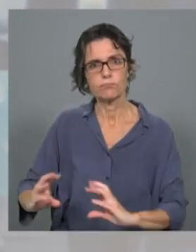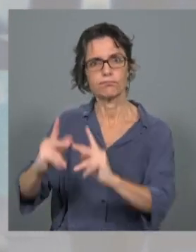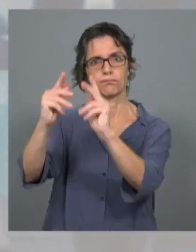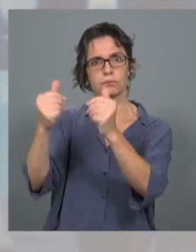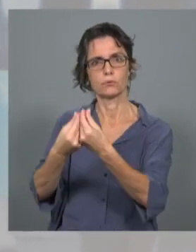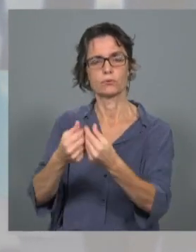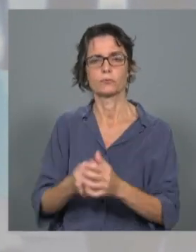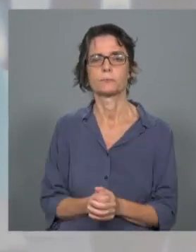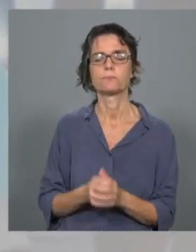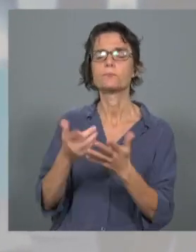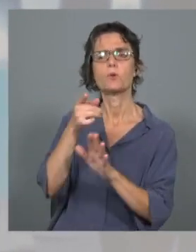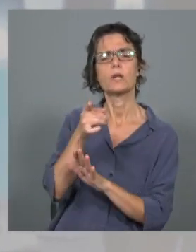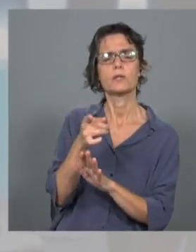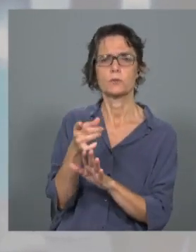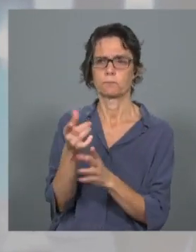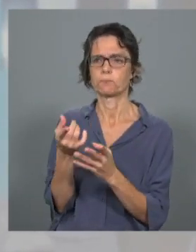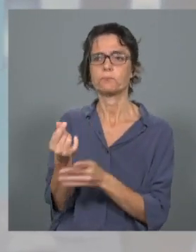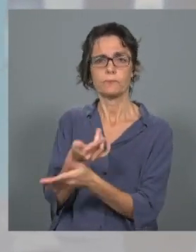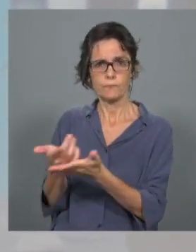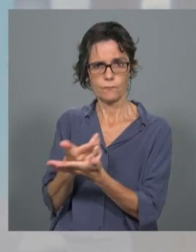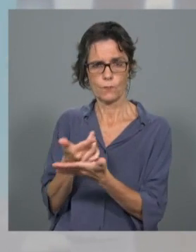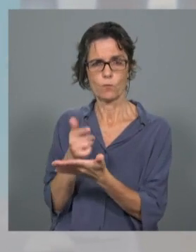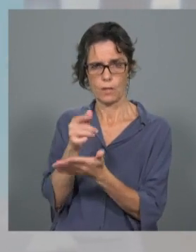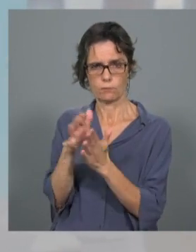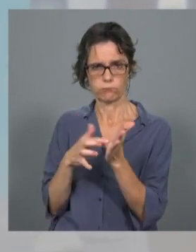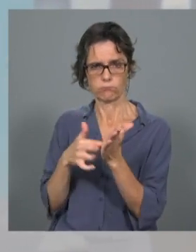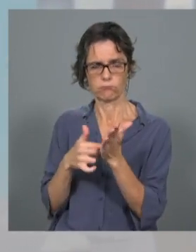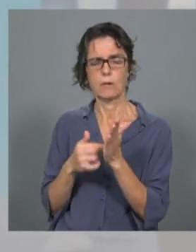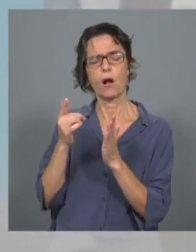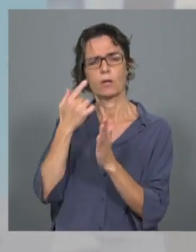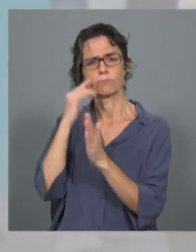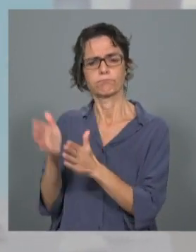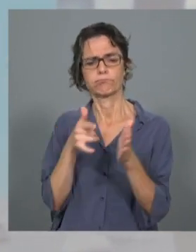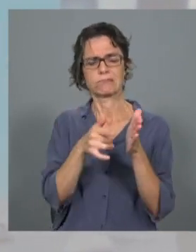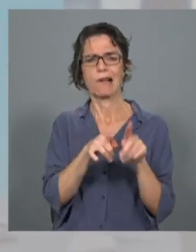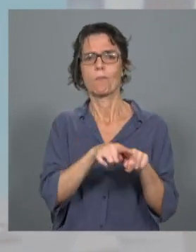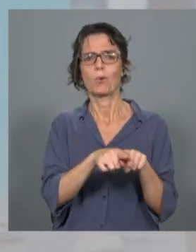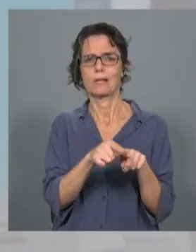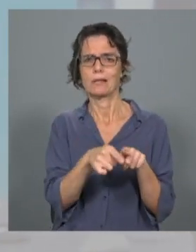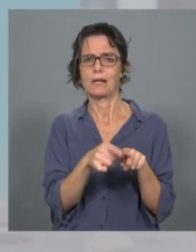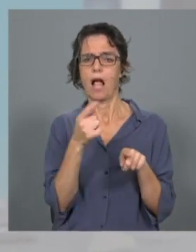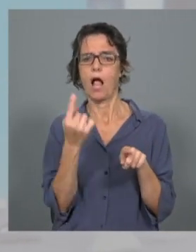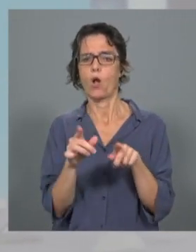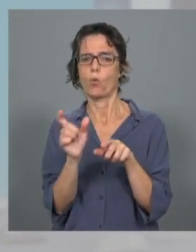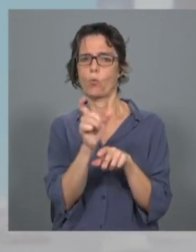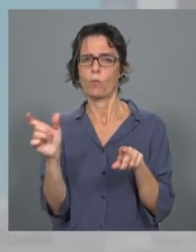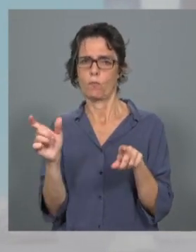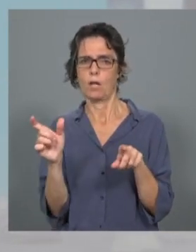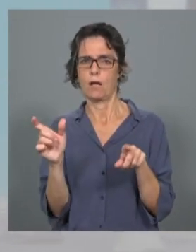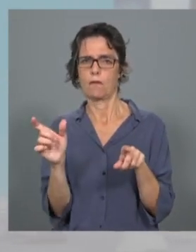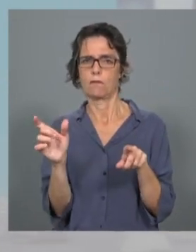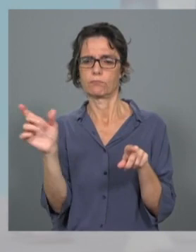E se olhássemos agora a política, nós vemos palavras que se juntam a esta da